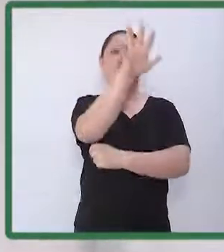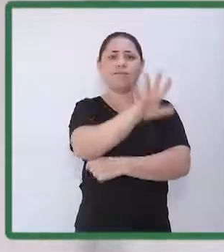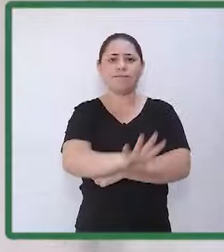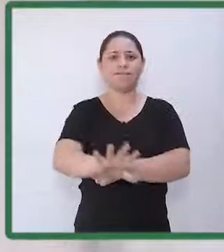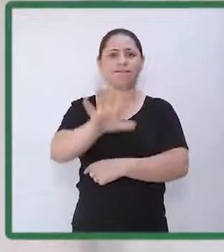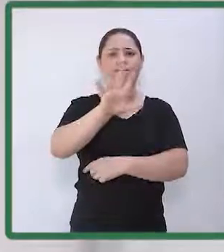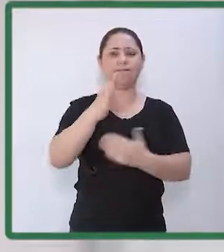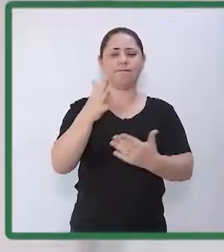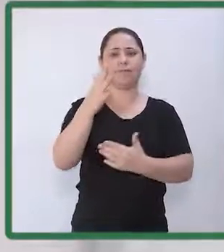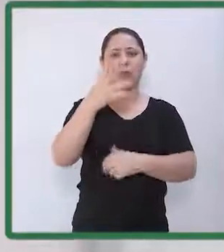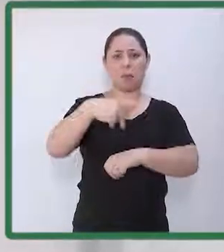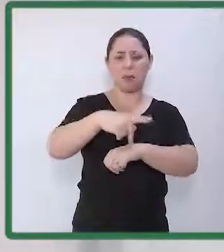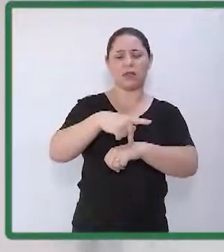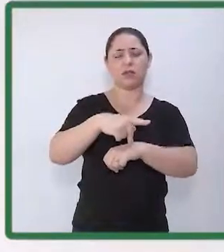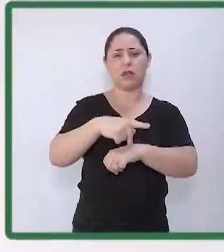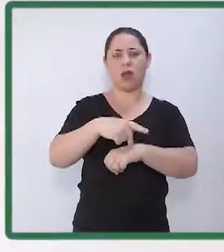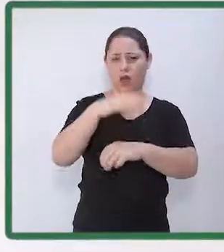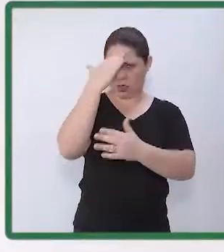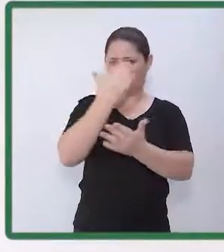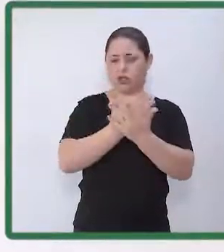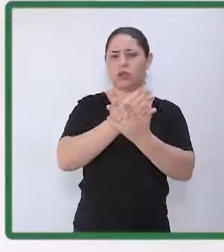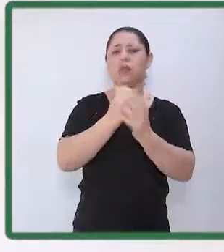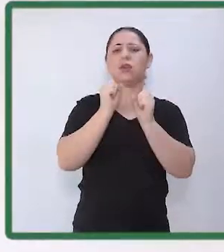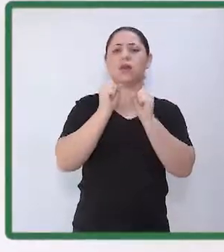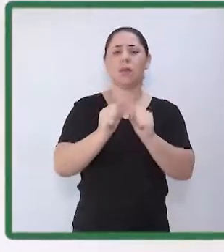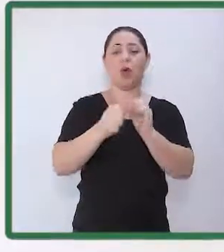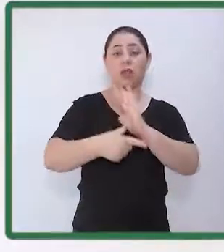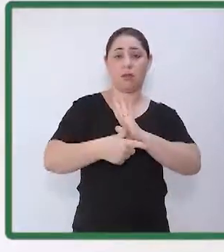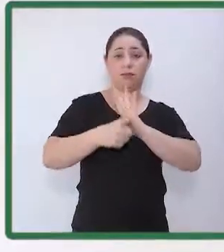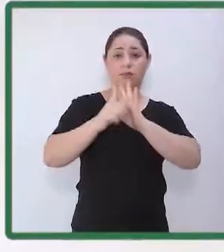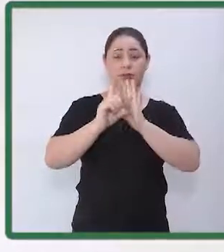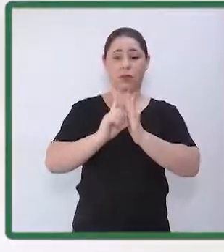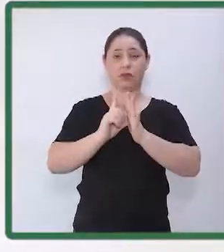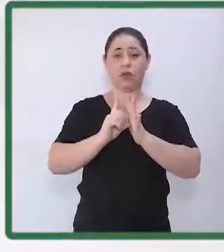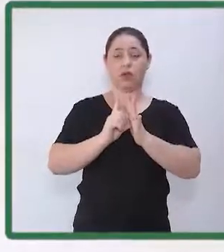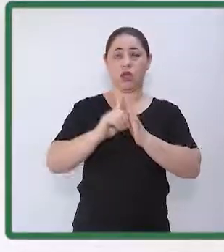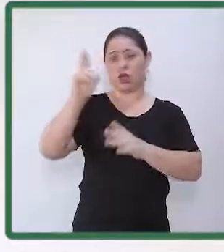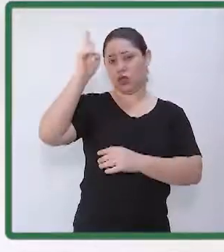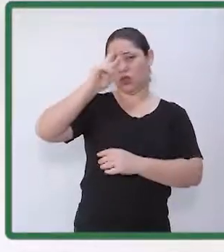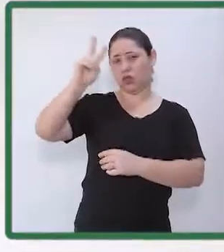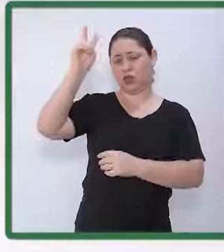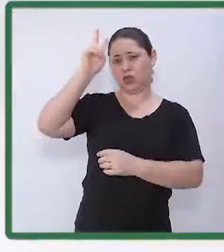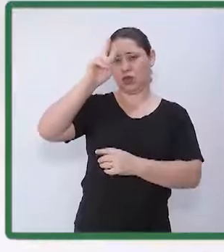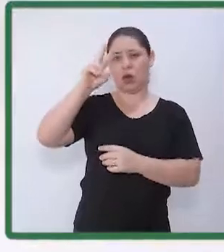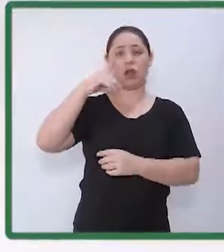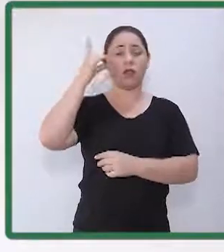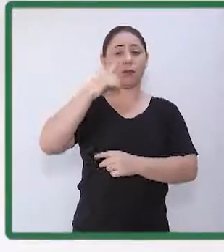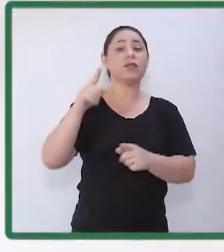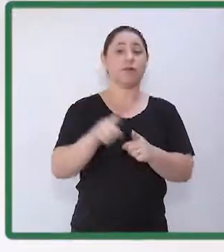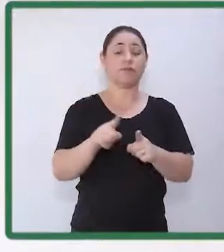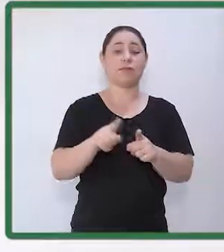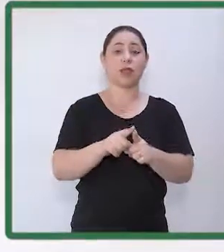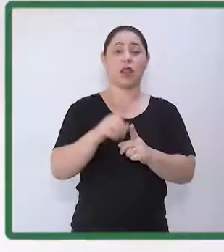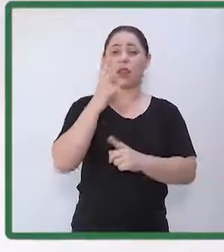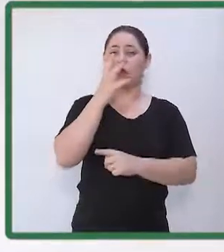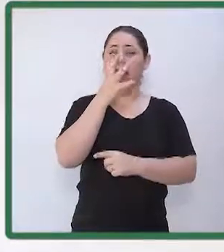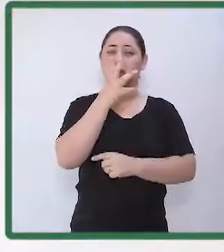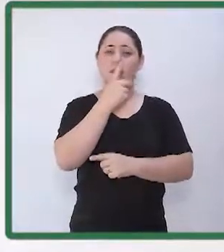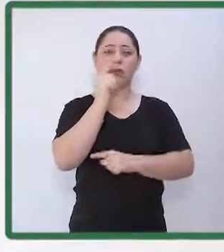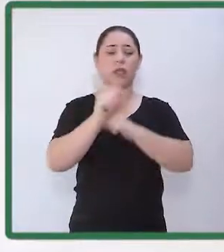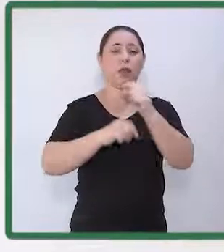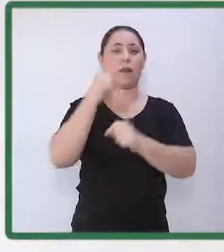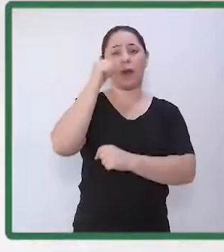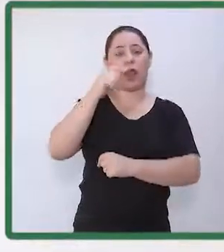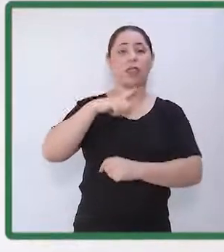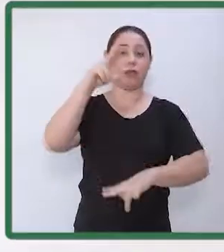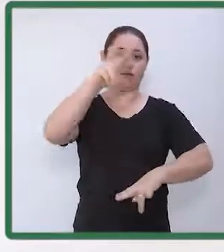legislativas no Brasil. Eu acredito que daí possa antecipar toda essa história, né, deputada, que pode demorar